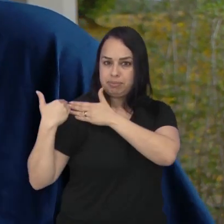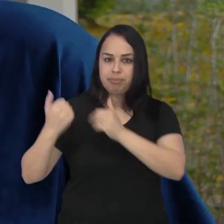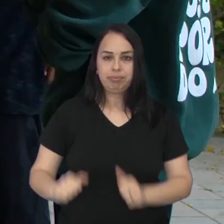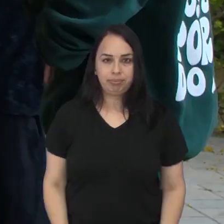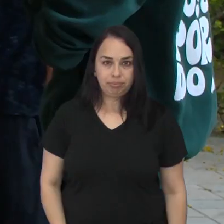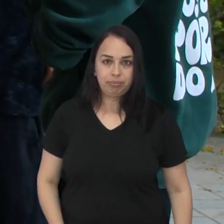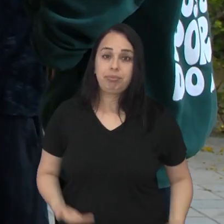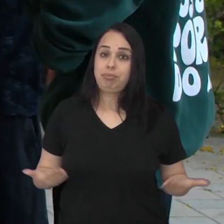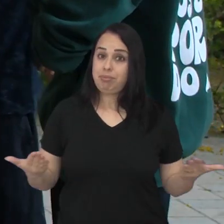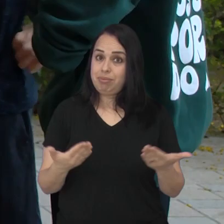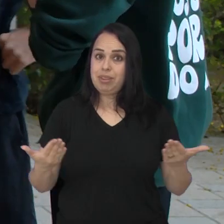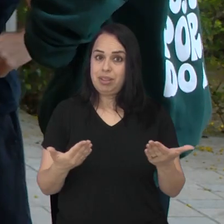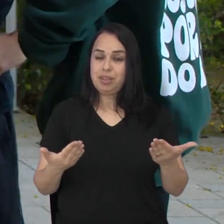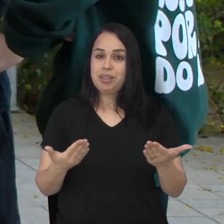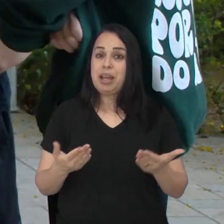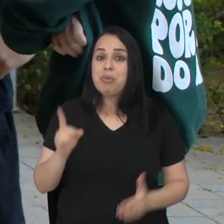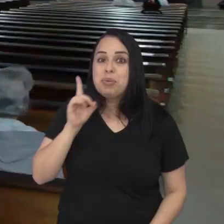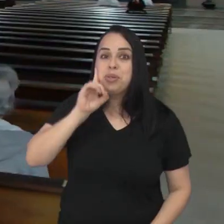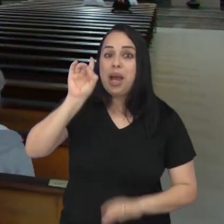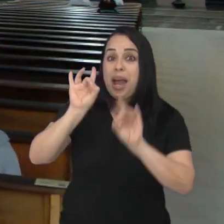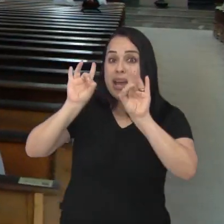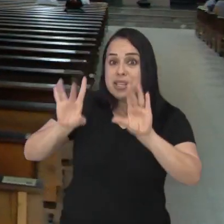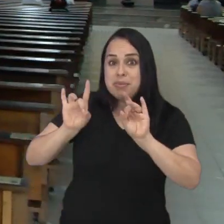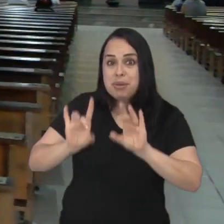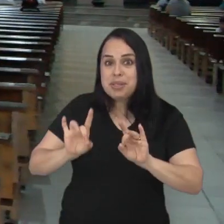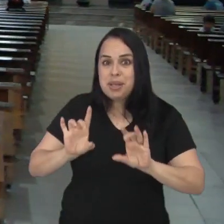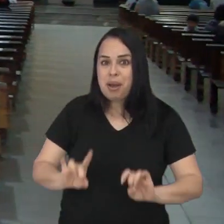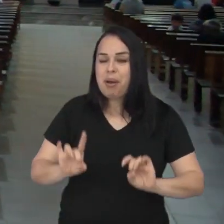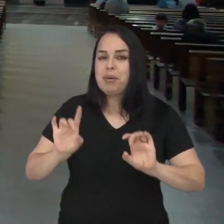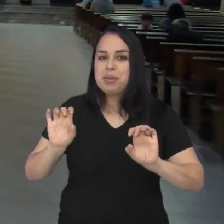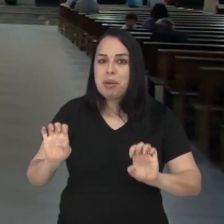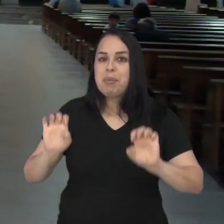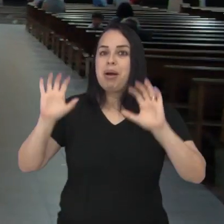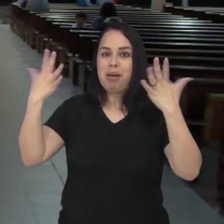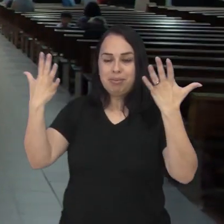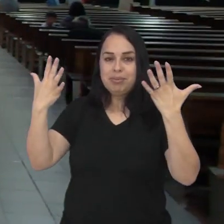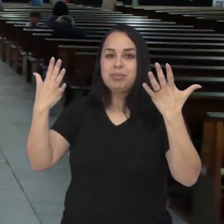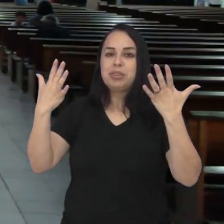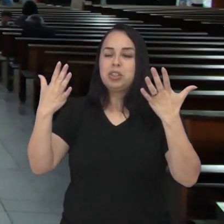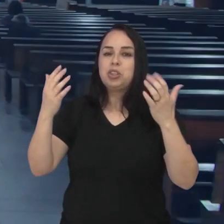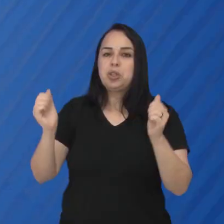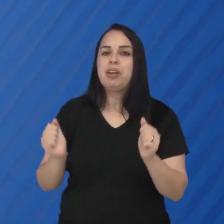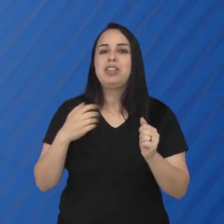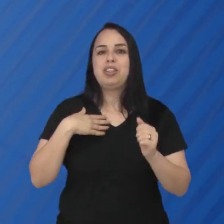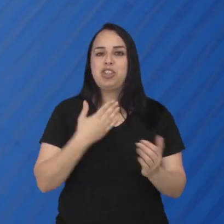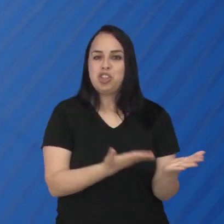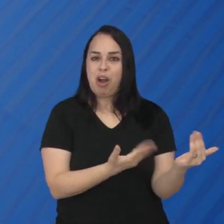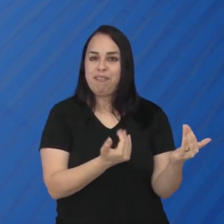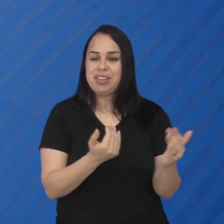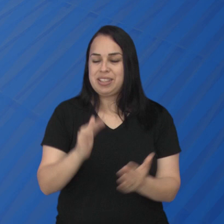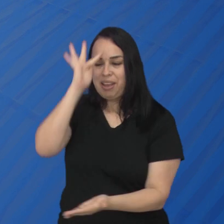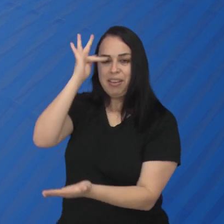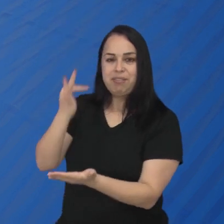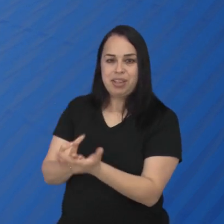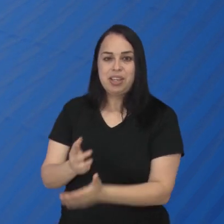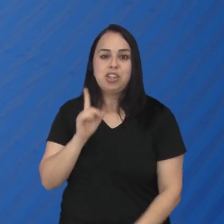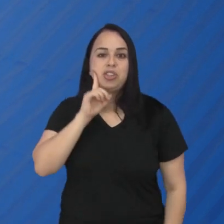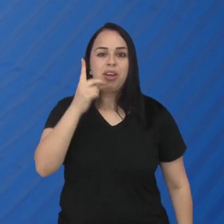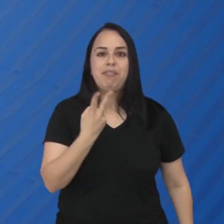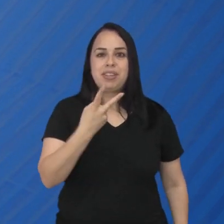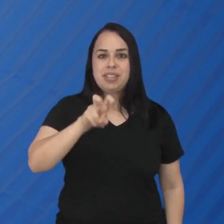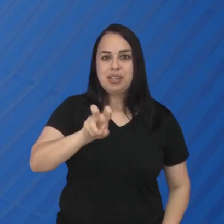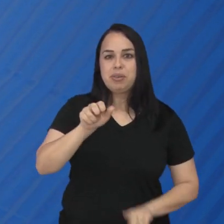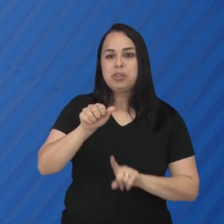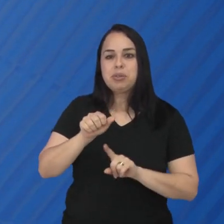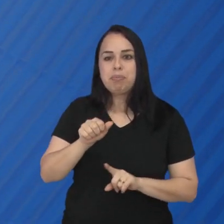Cristo. Agora os jovens têm uma data especial para celebrar essa união com a fé. Dia 25 de março passa a